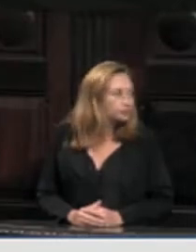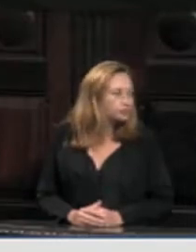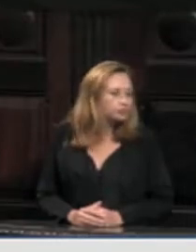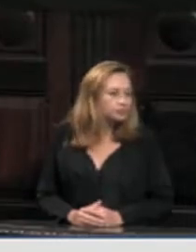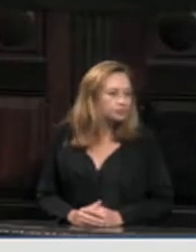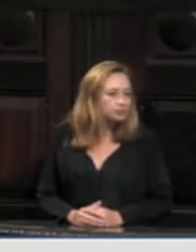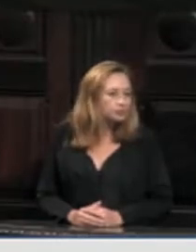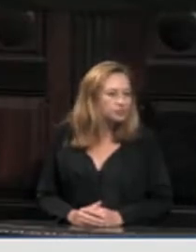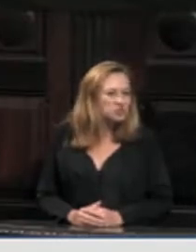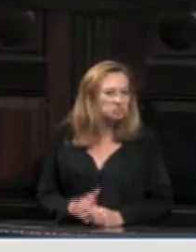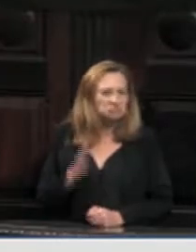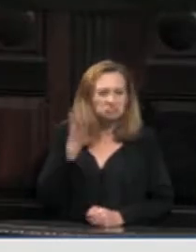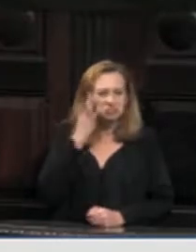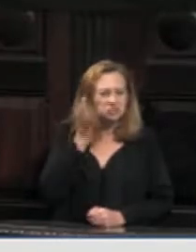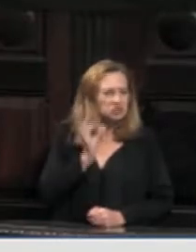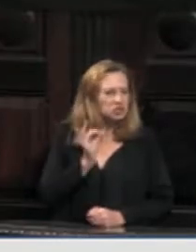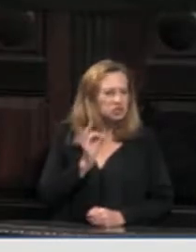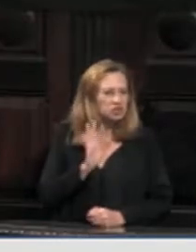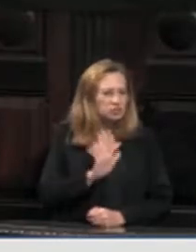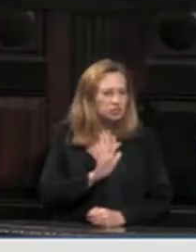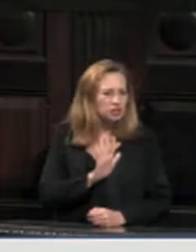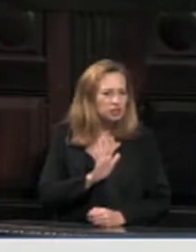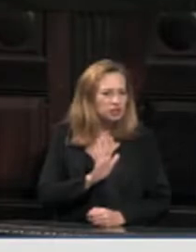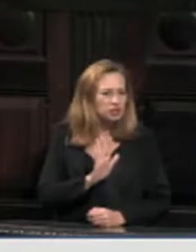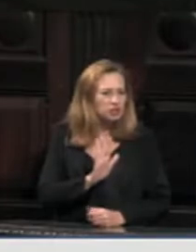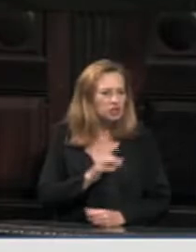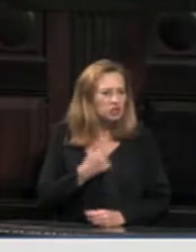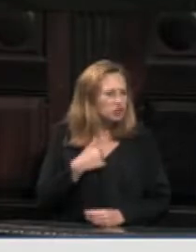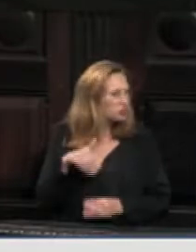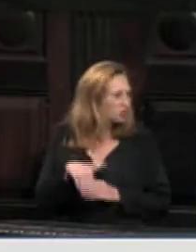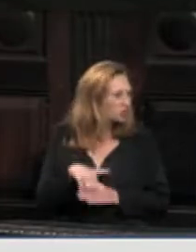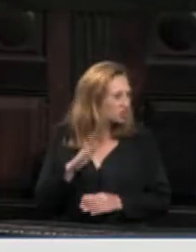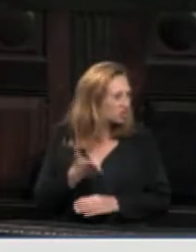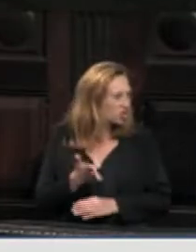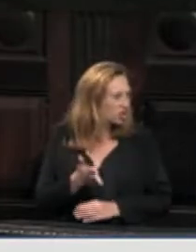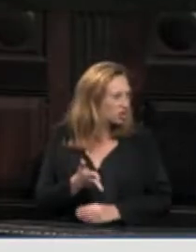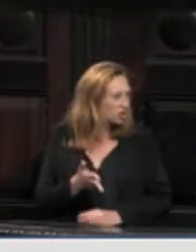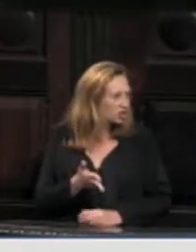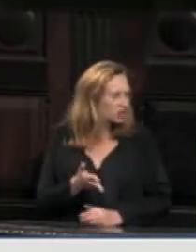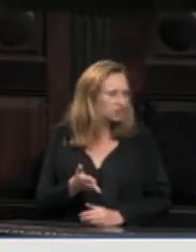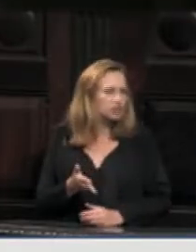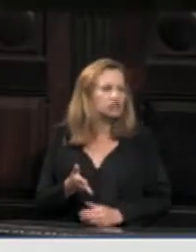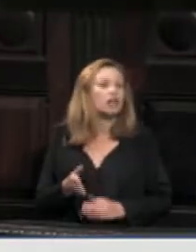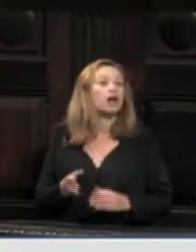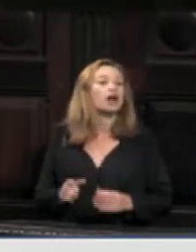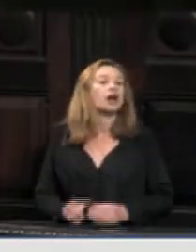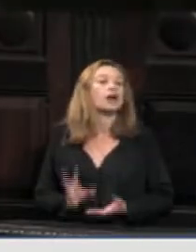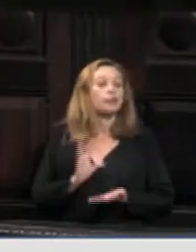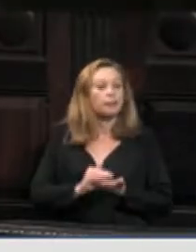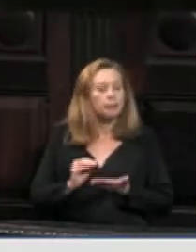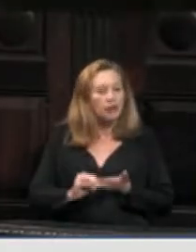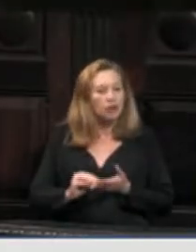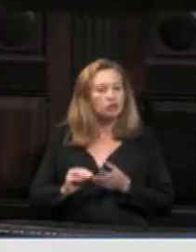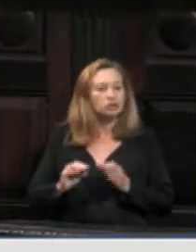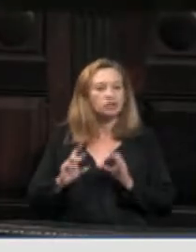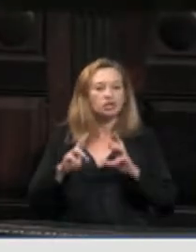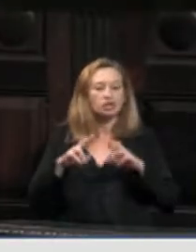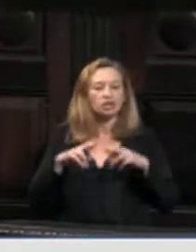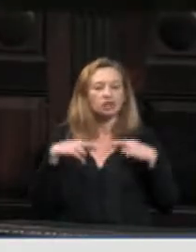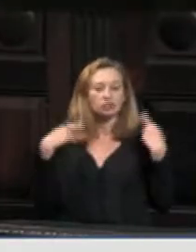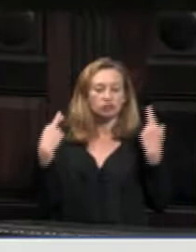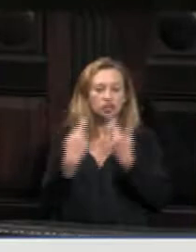Eu não estou entendendo, senhor presidente. Nós não estamos votando... Nós estamos na pauta extraordinária. Nós estamos na